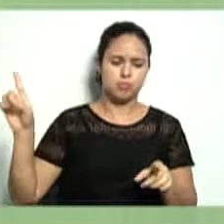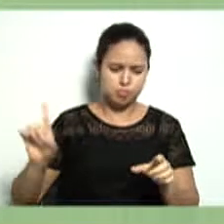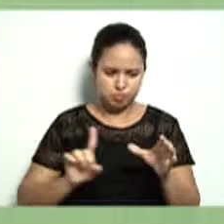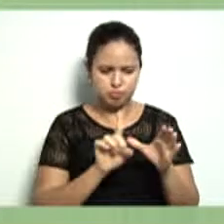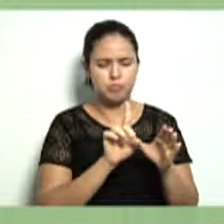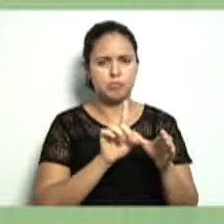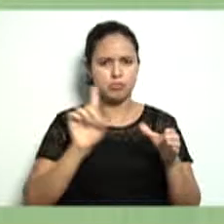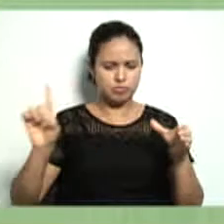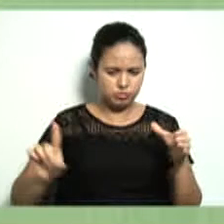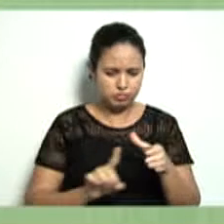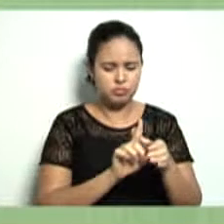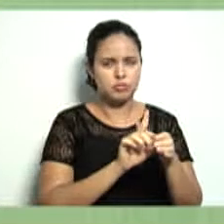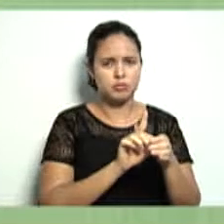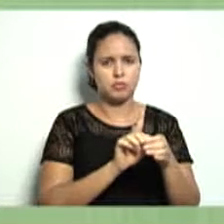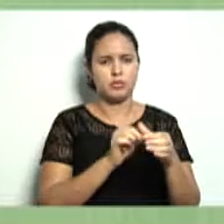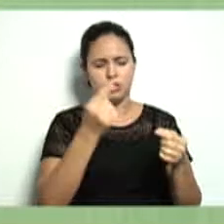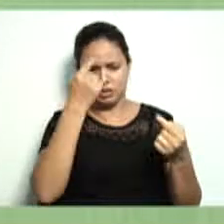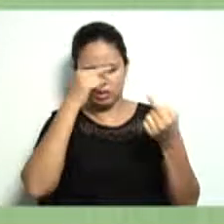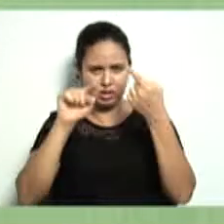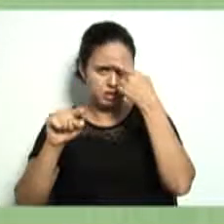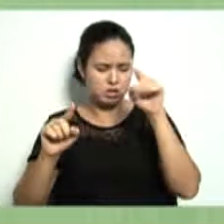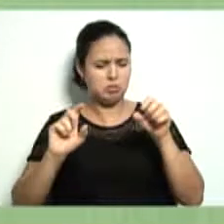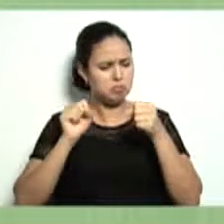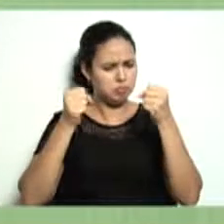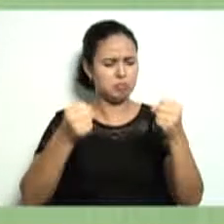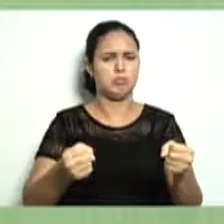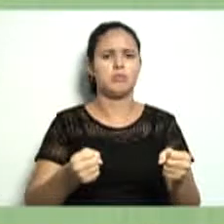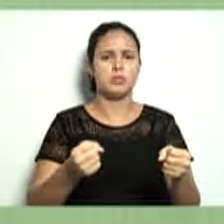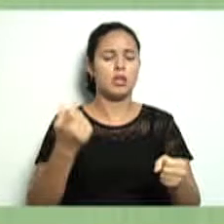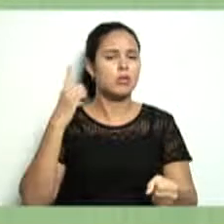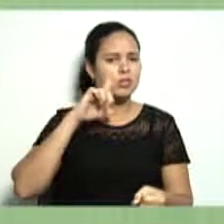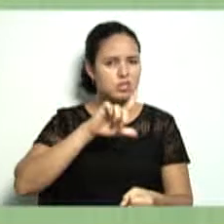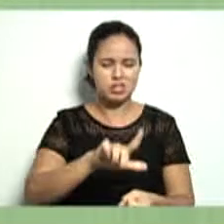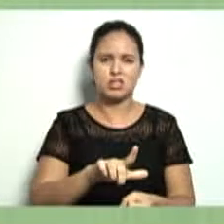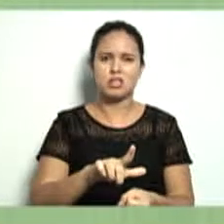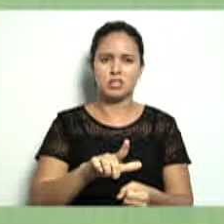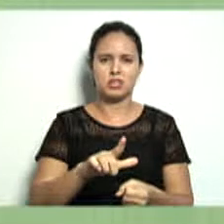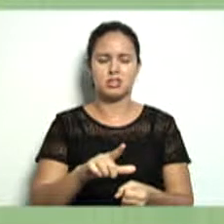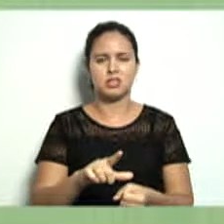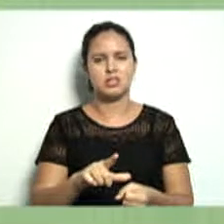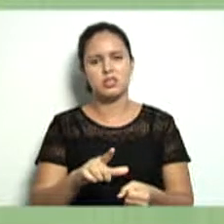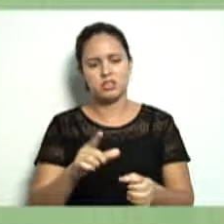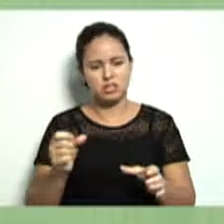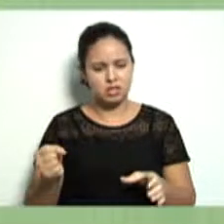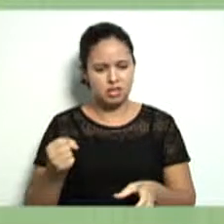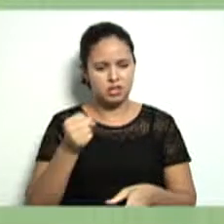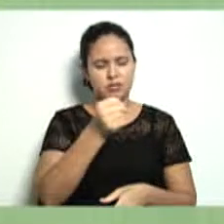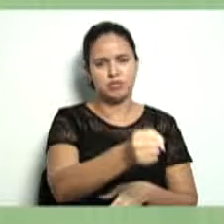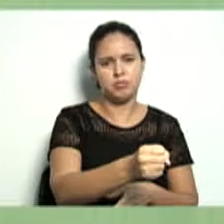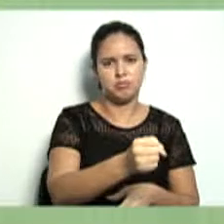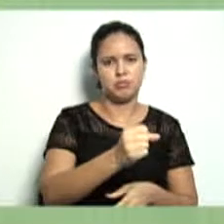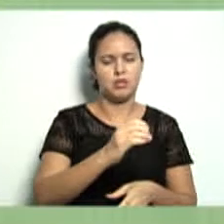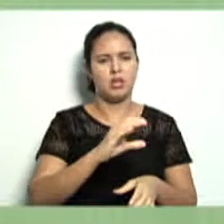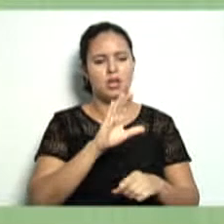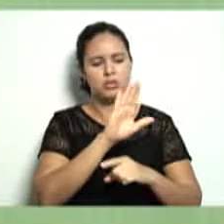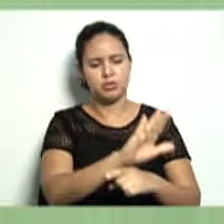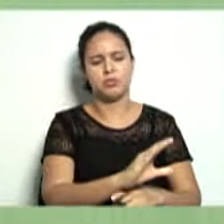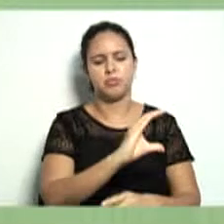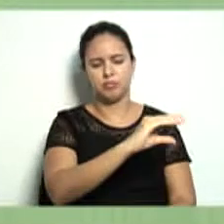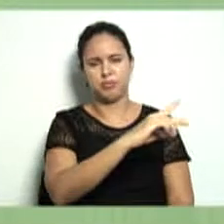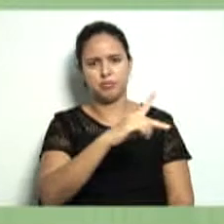com a criatividade, com a ideia, com a iniciativa e trago essas ideias para potencializar e melhorar a